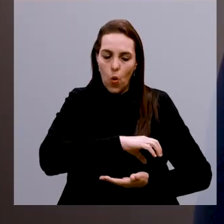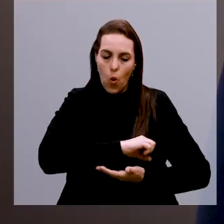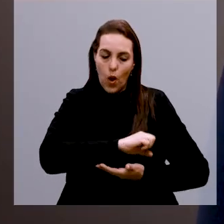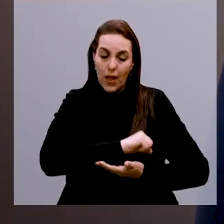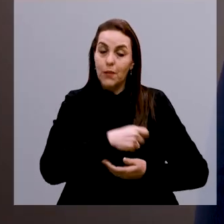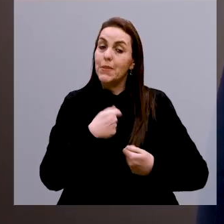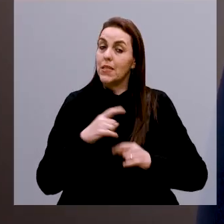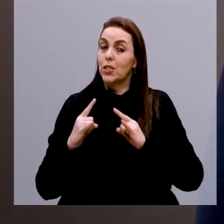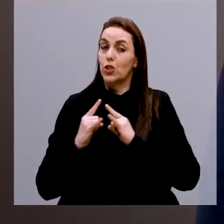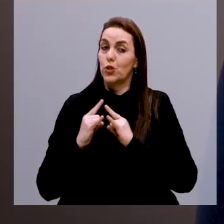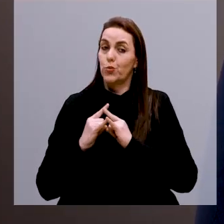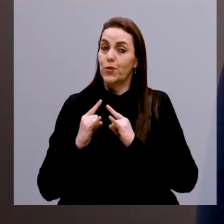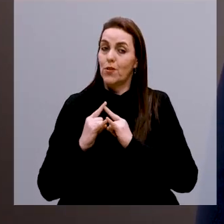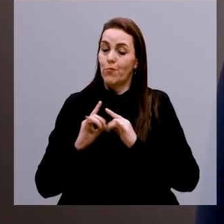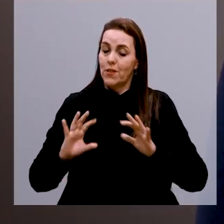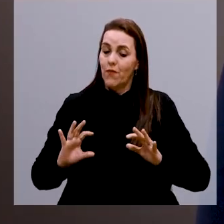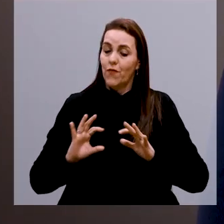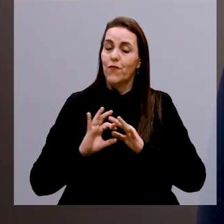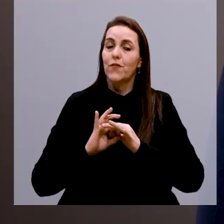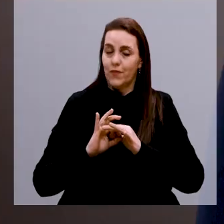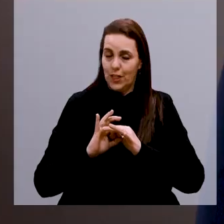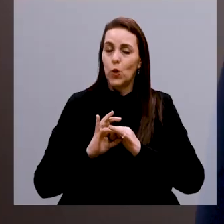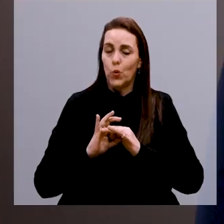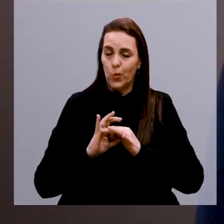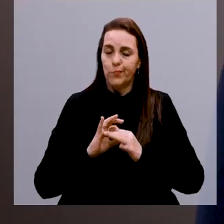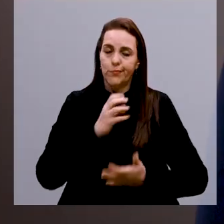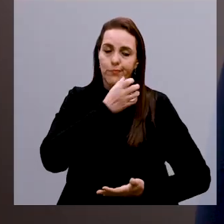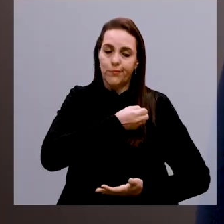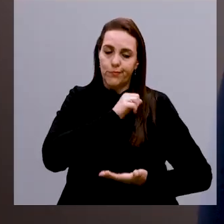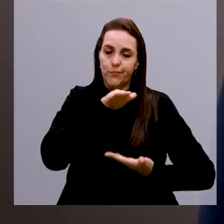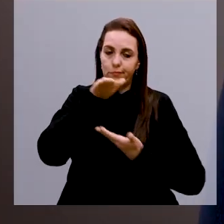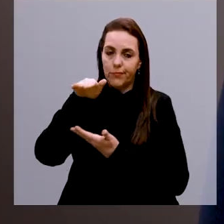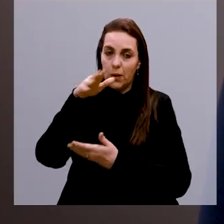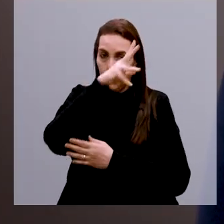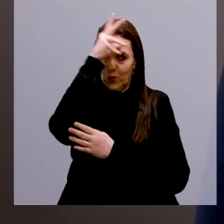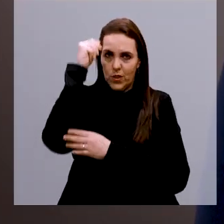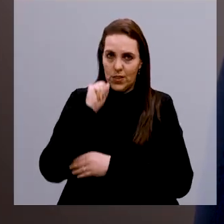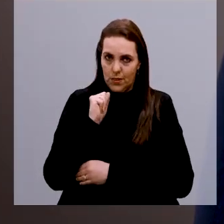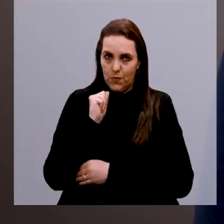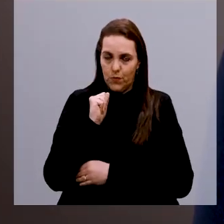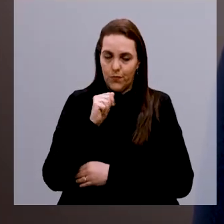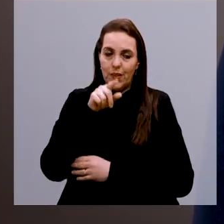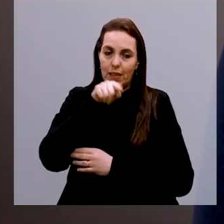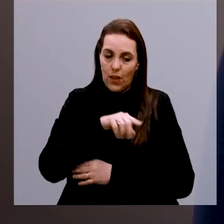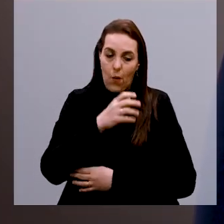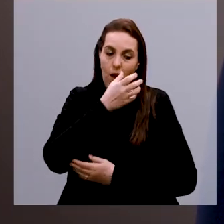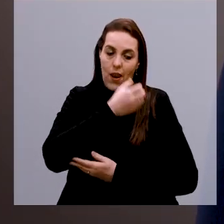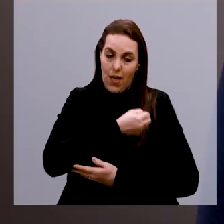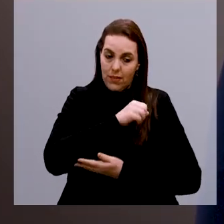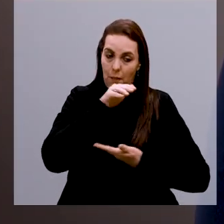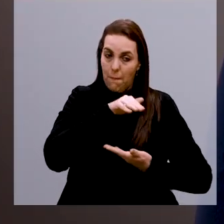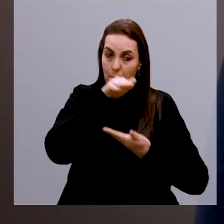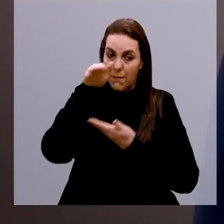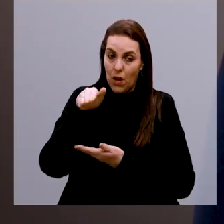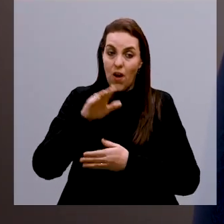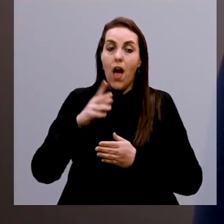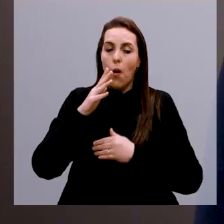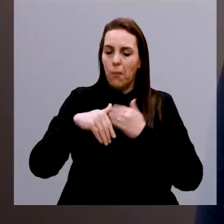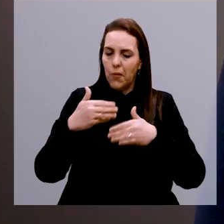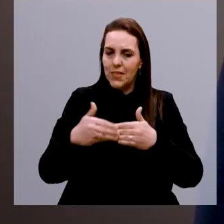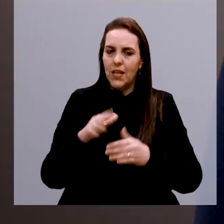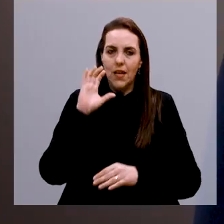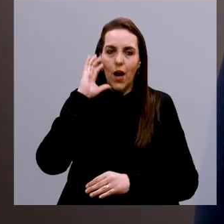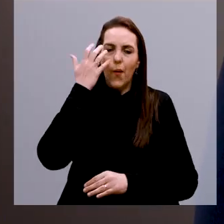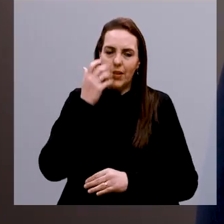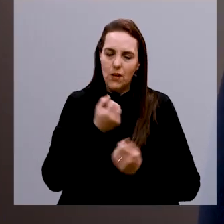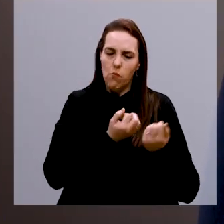ser uma instituição, porque ele precisa estar vinculado a um banco de leite do município. Então, o banco de leite é um processo que é onde vai acontecer,